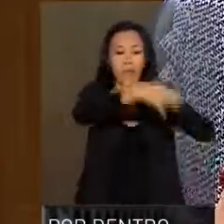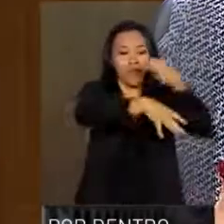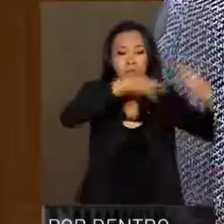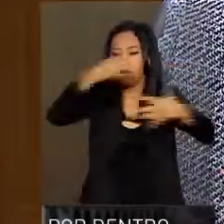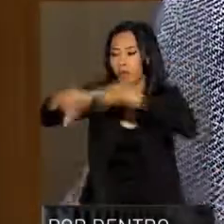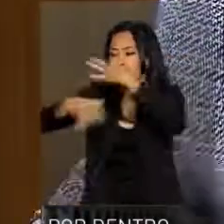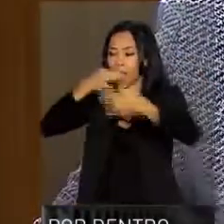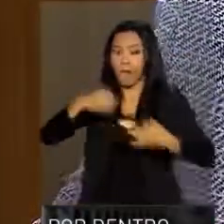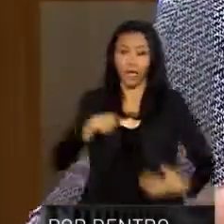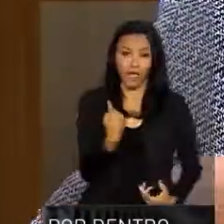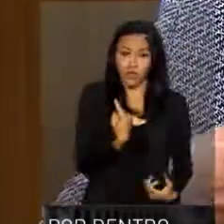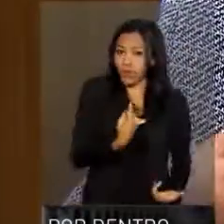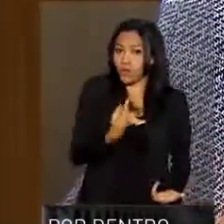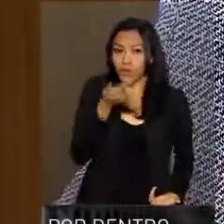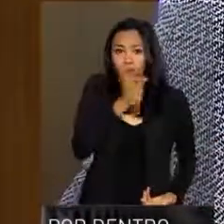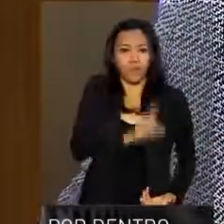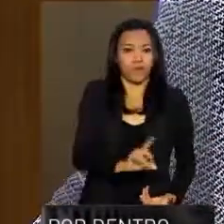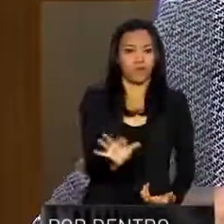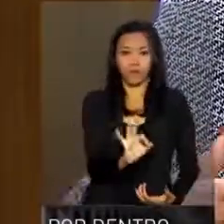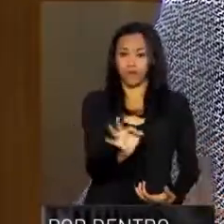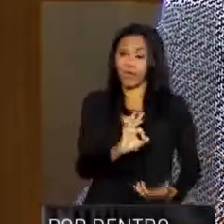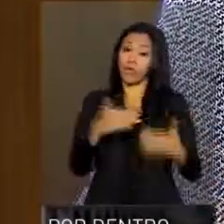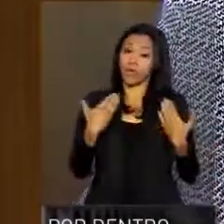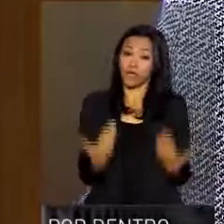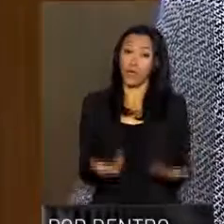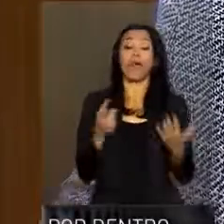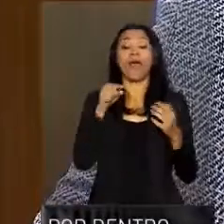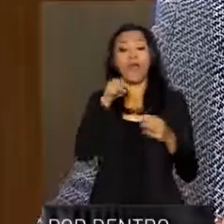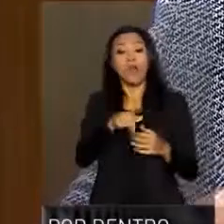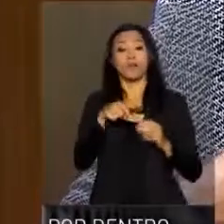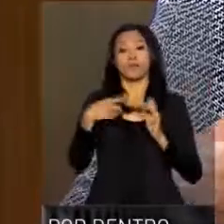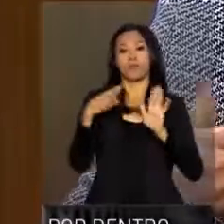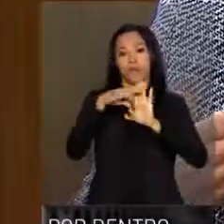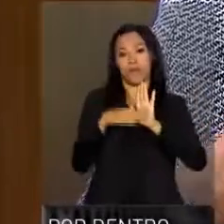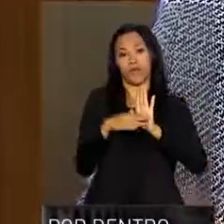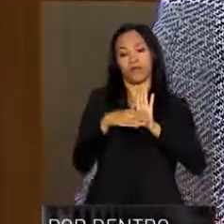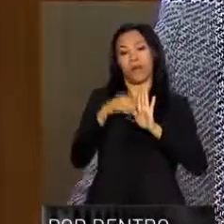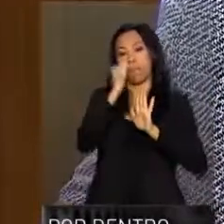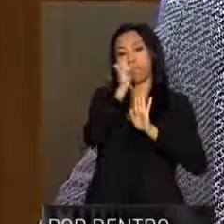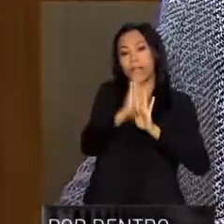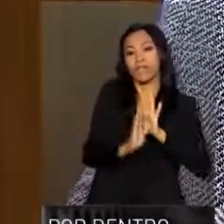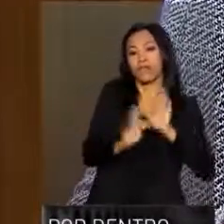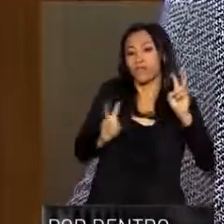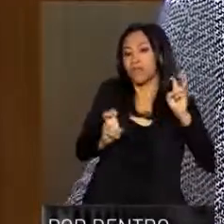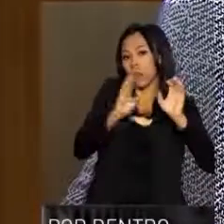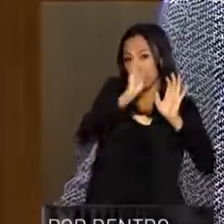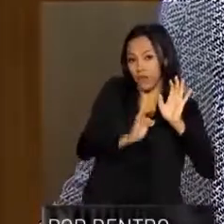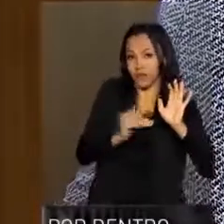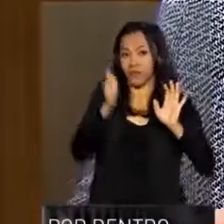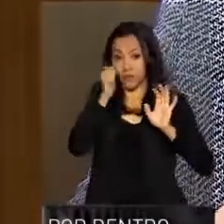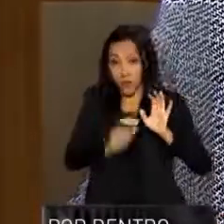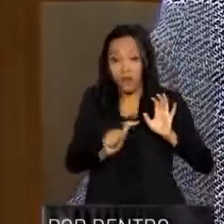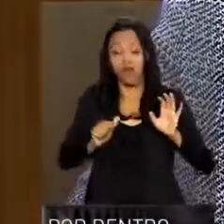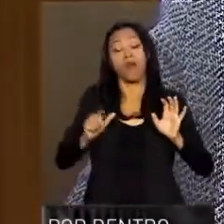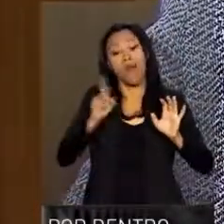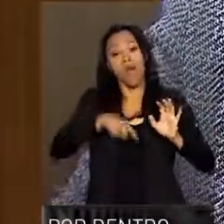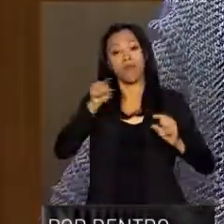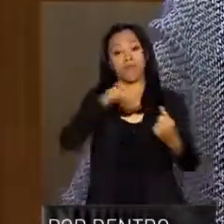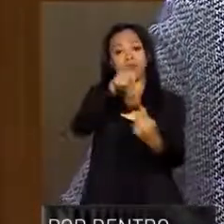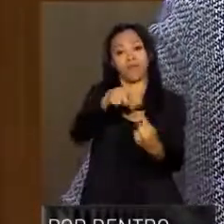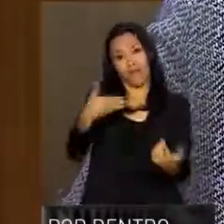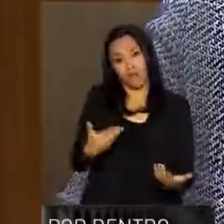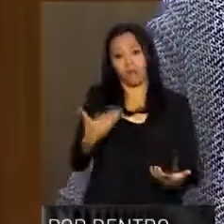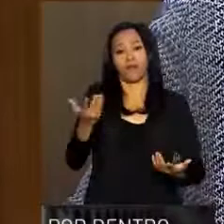conseguir sozinhos e ai brasil mulher vem nessa direção tivemos já vários que já estão trabalhando para você ver